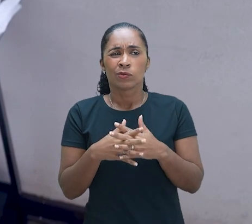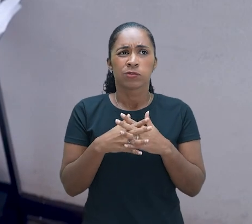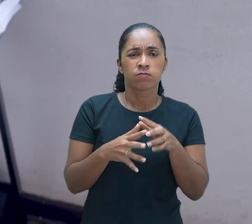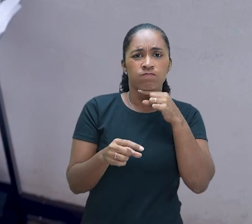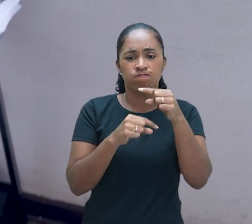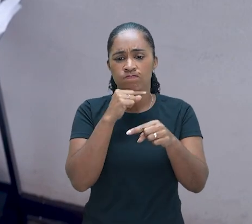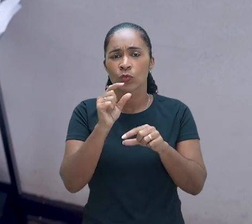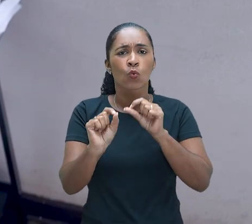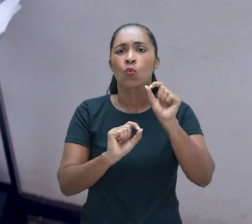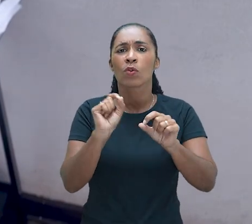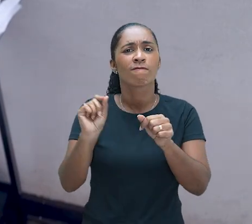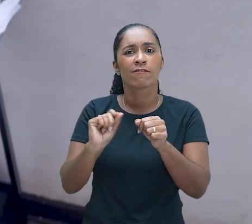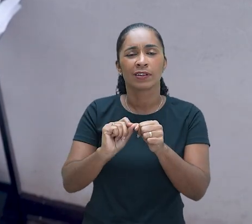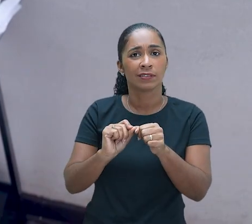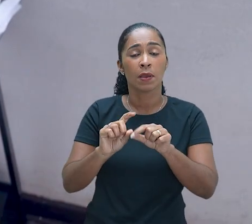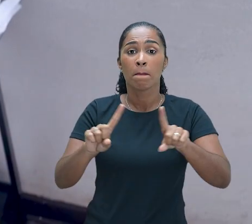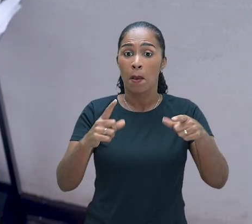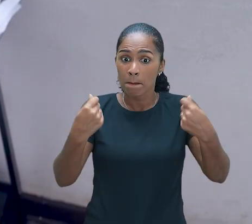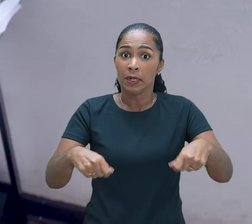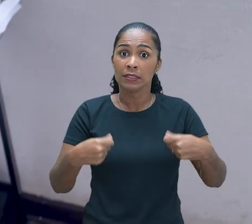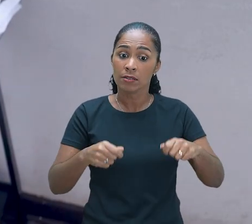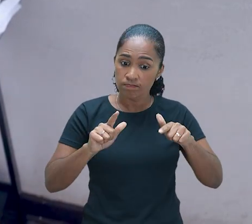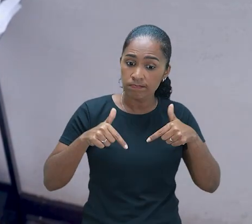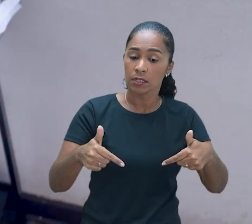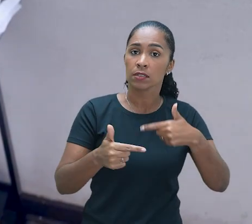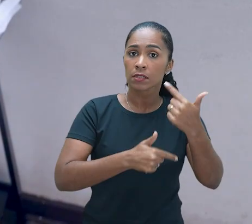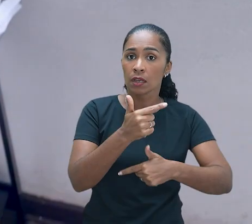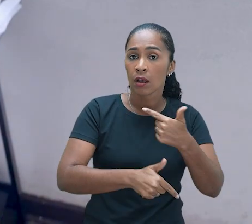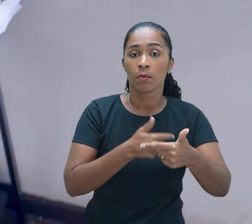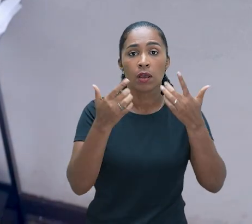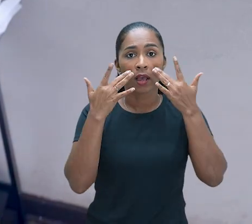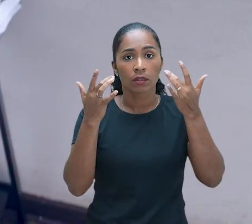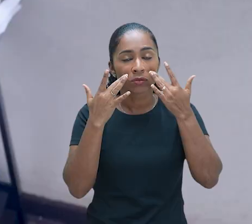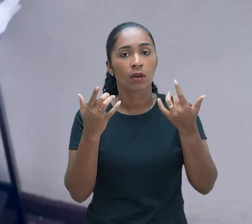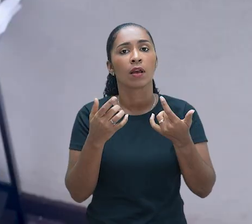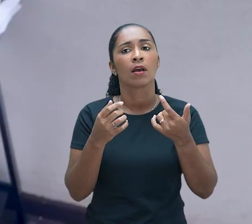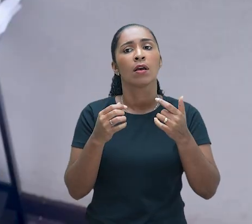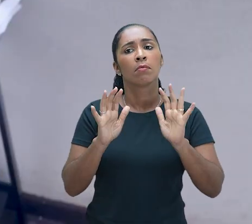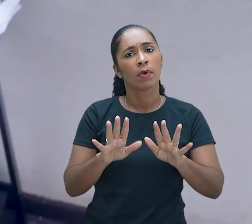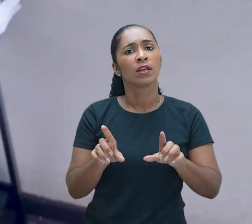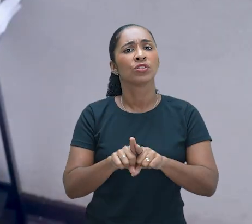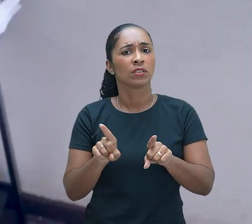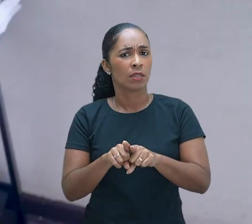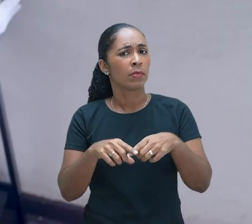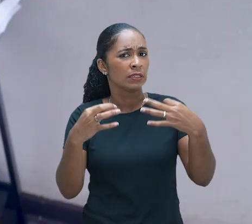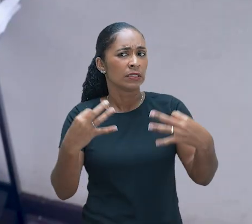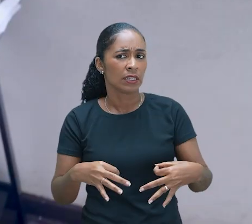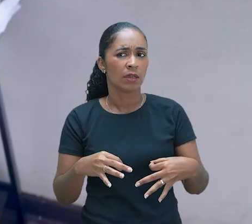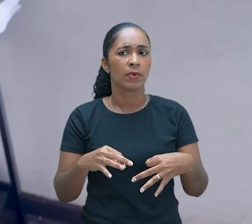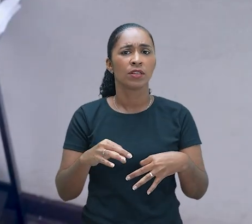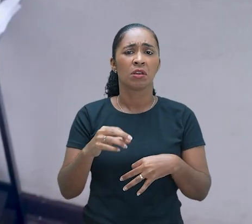que podemos fazer nesse momento? Precisamos fazer, precisamos atuar, ainda bem que as instituições entenderam isso. Acho que